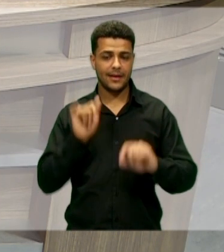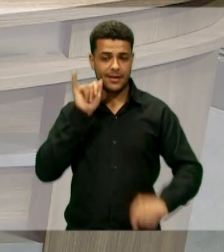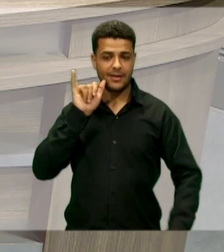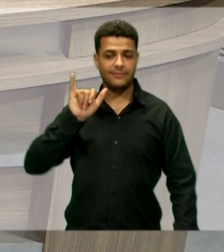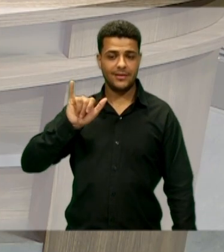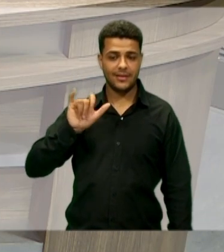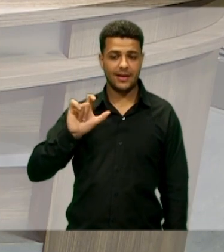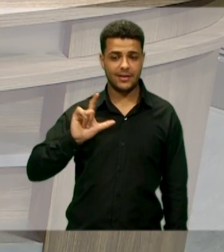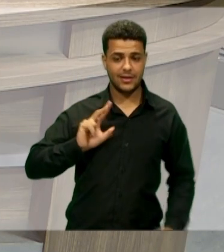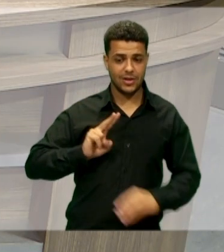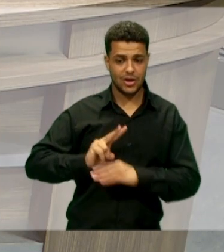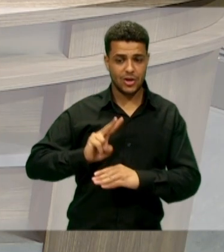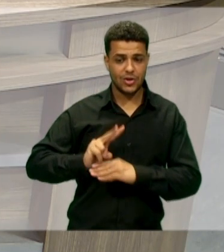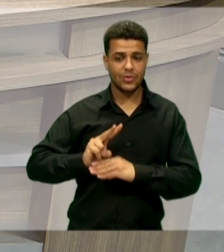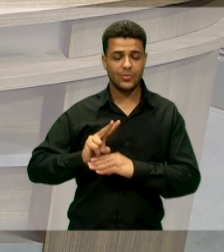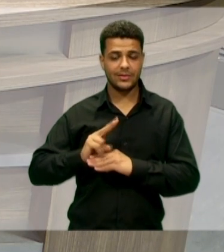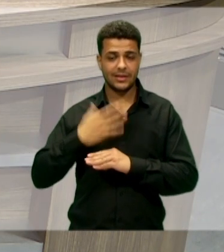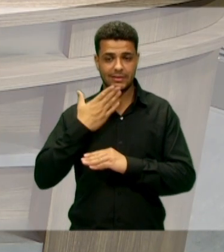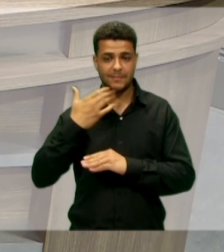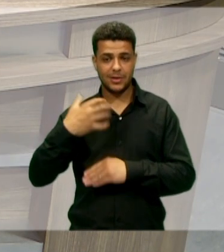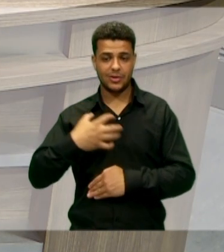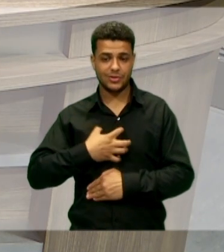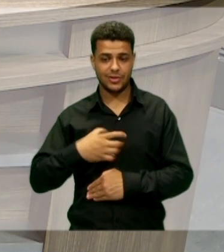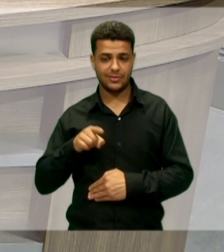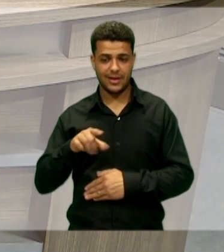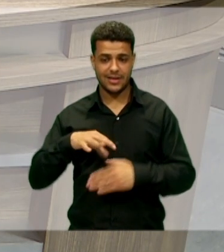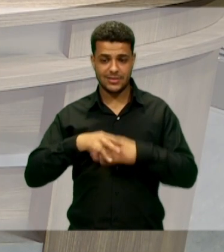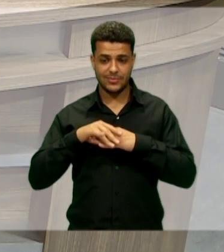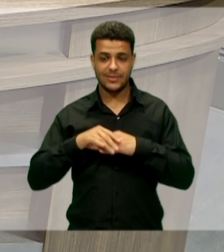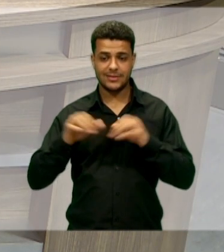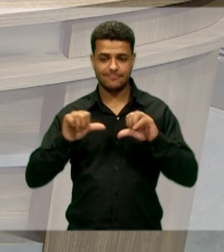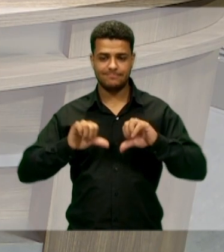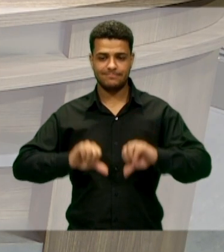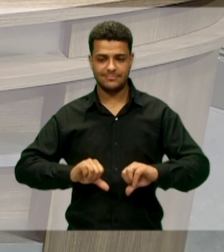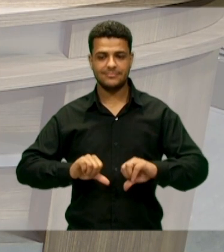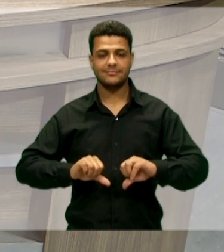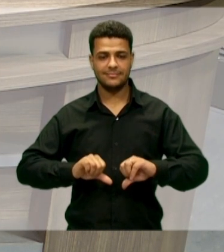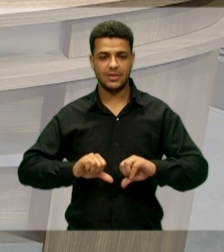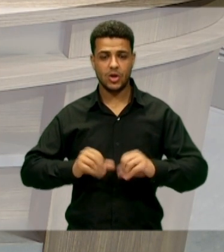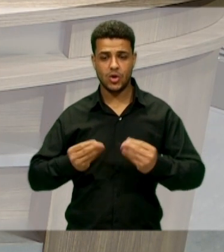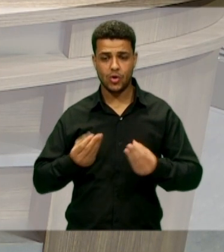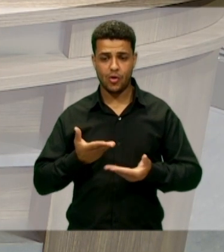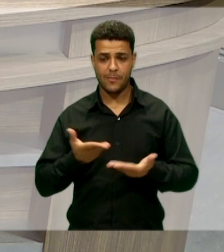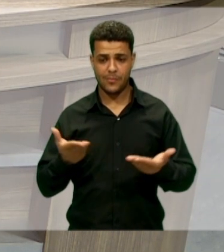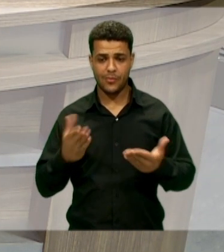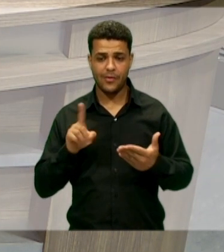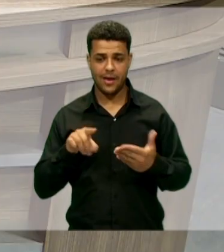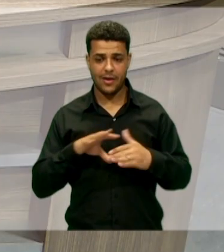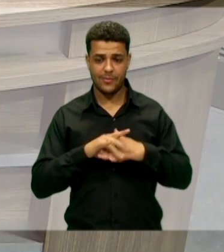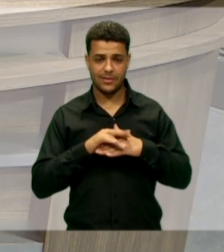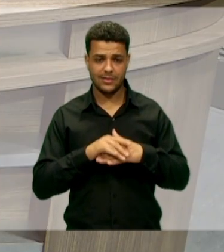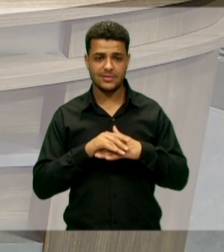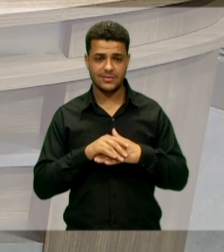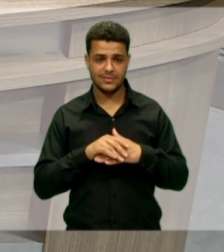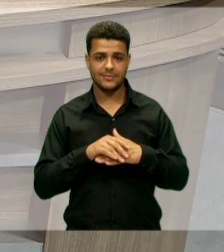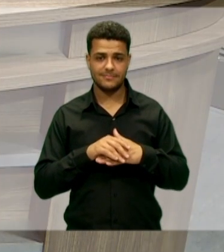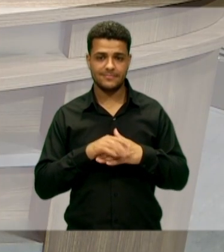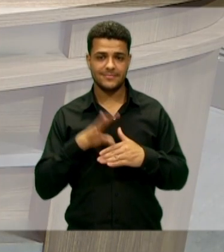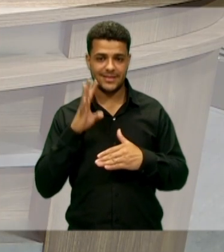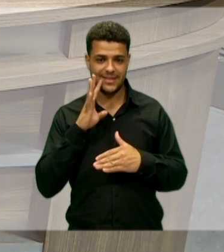prevenir e tratar da melhor forma essa doença tão grave e como é o câncer e o câncer de mama.